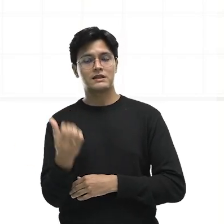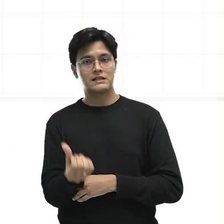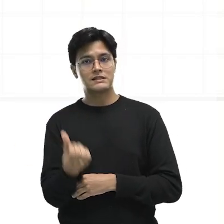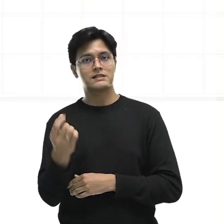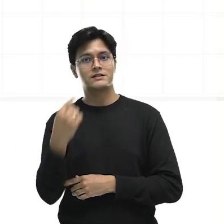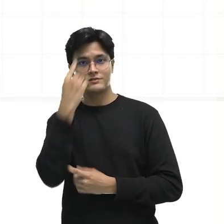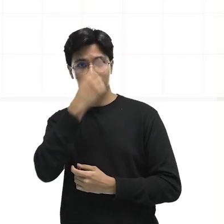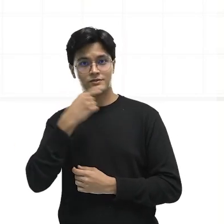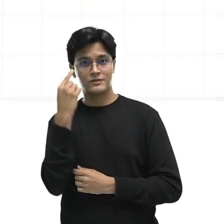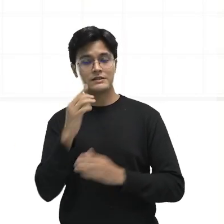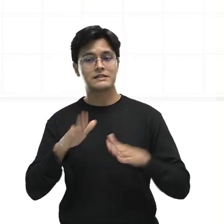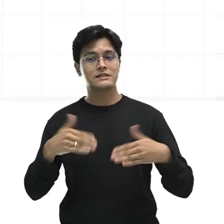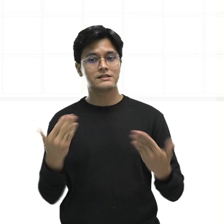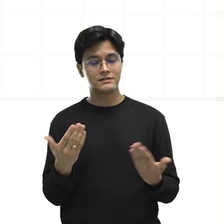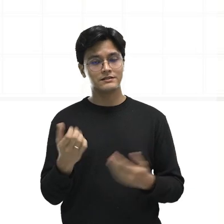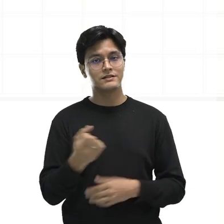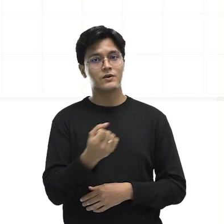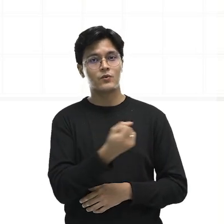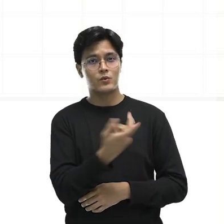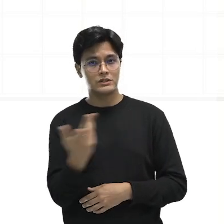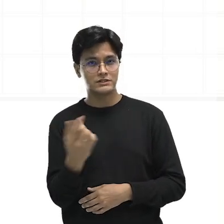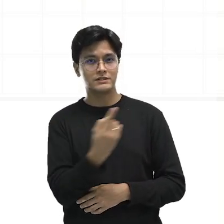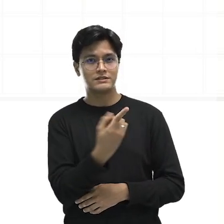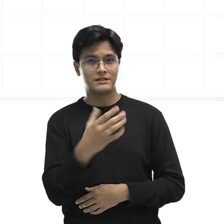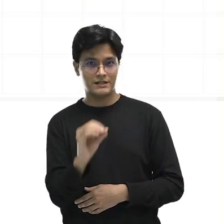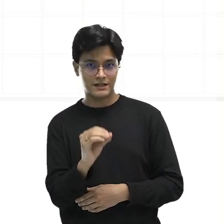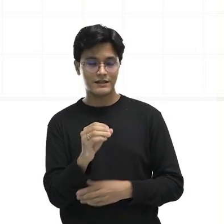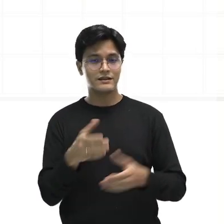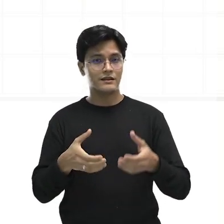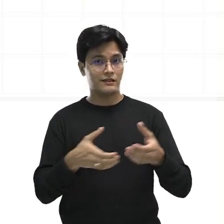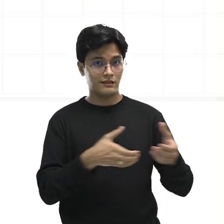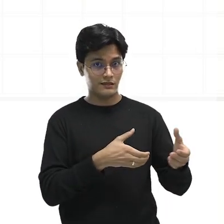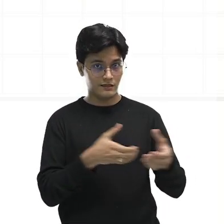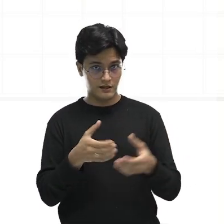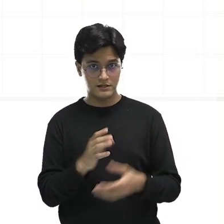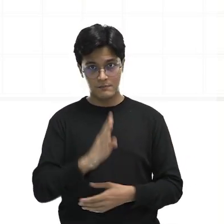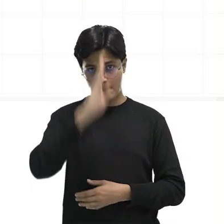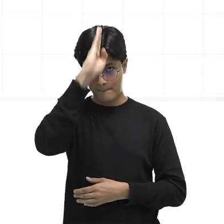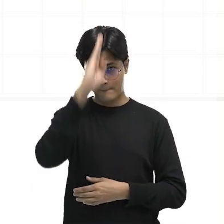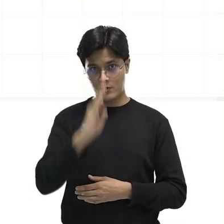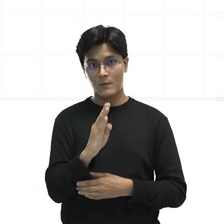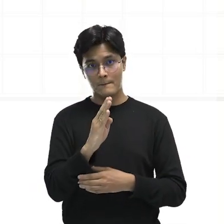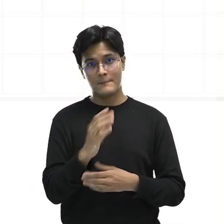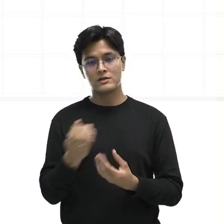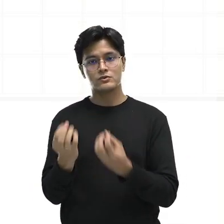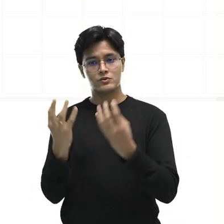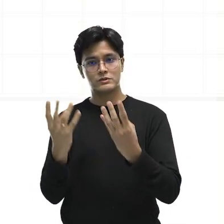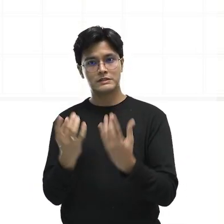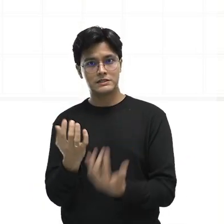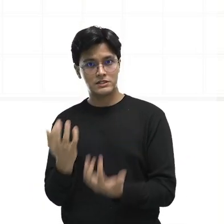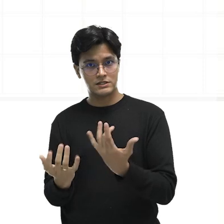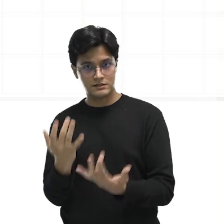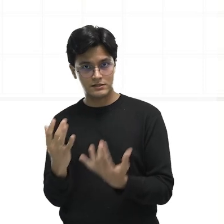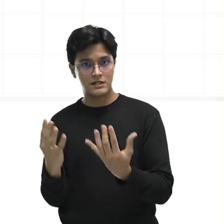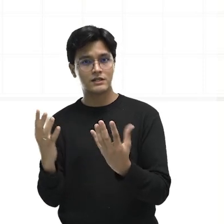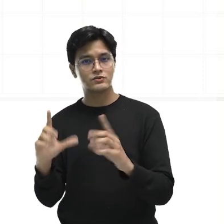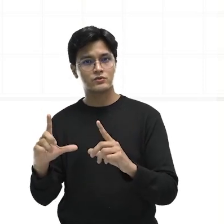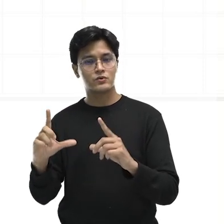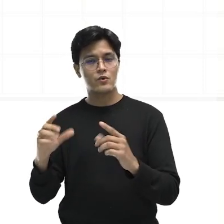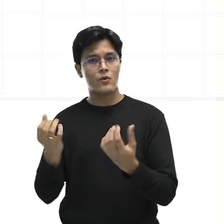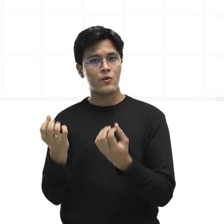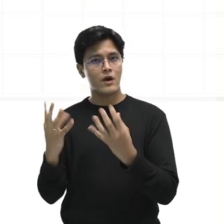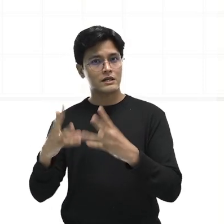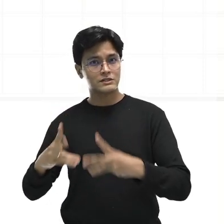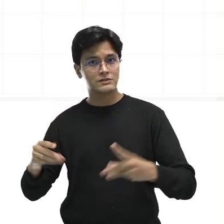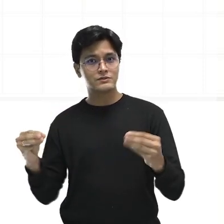bem. Então, 10 bombeiros apagam o incêndio em 6 horas. 6 horas. Em 6 horas, 10